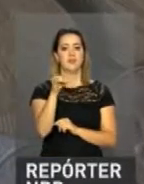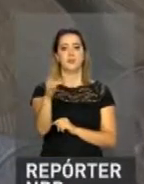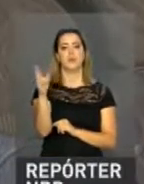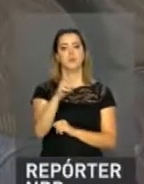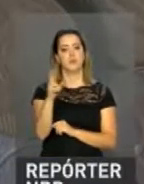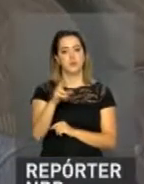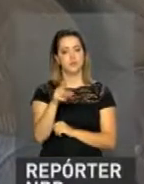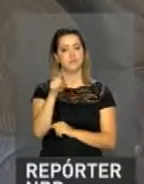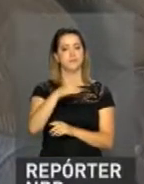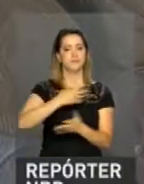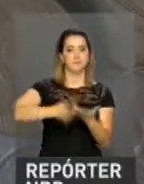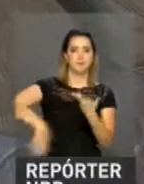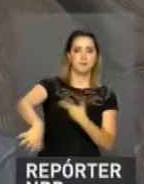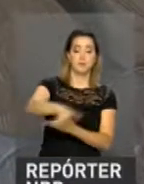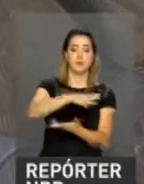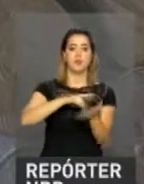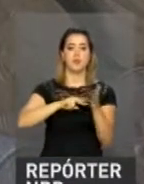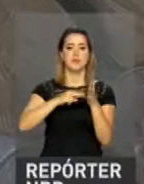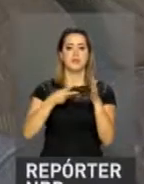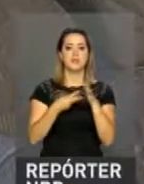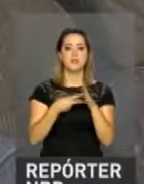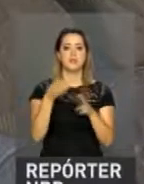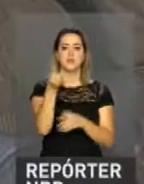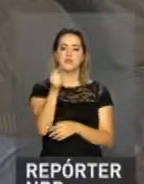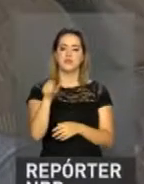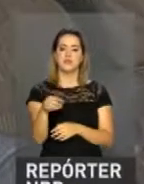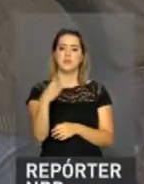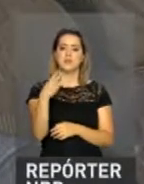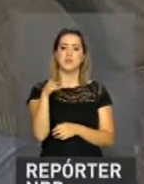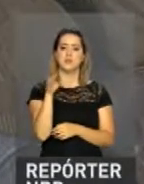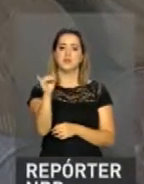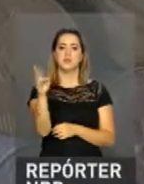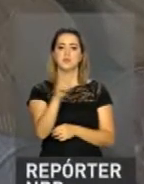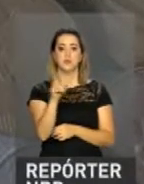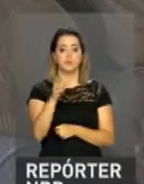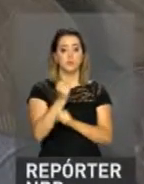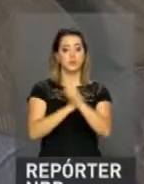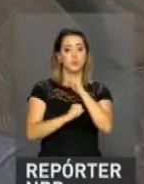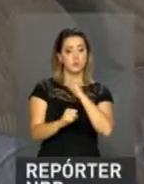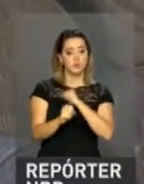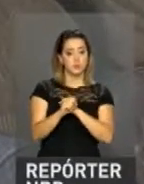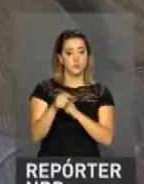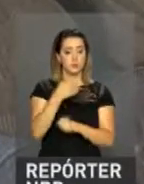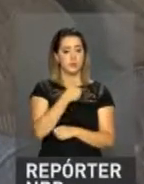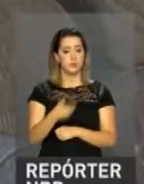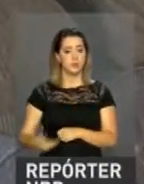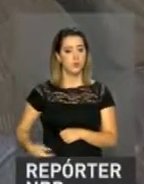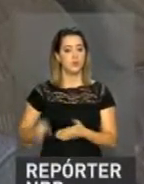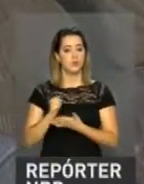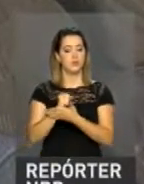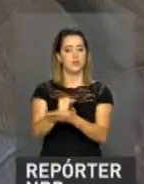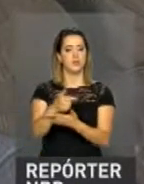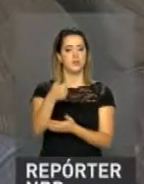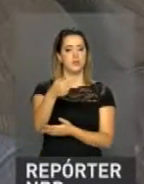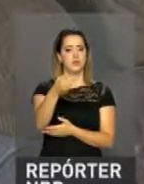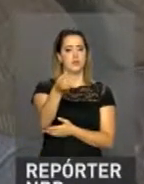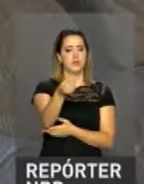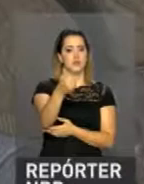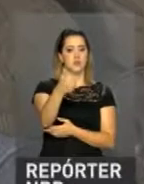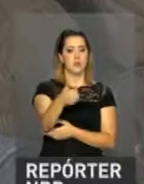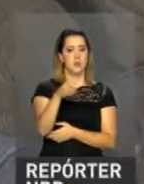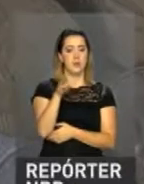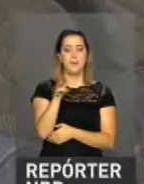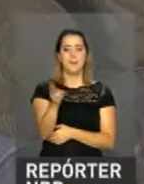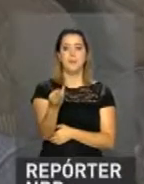no país. Esse montante corresponde a mais de R$6 bilhões. No ano passado, o governo disponibilizou